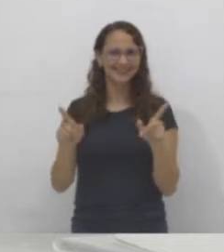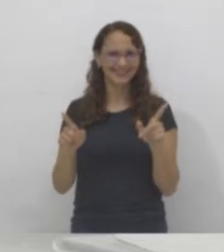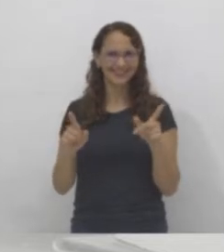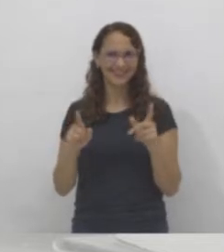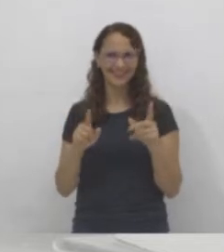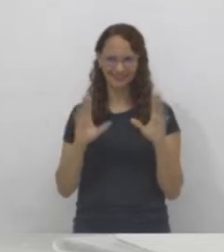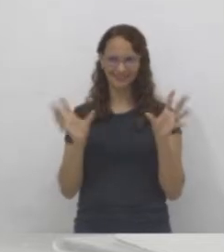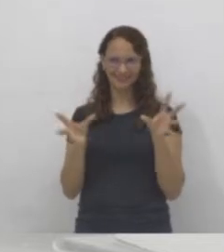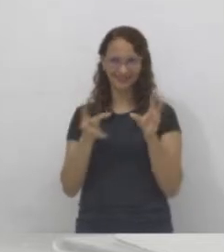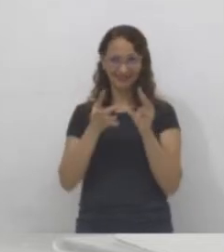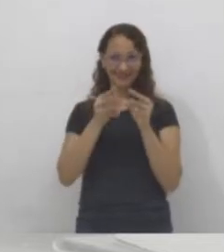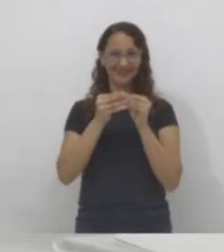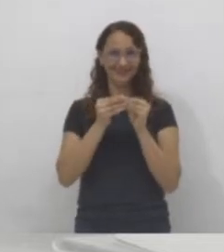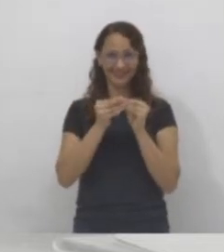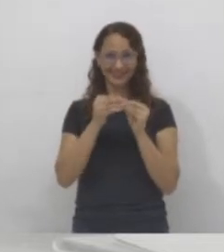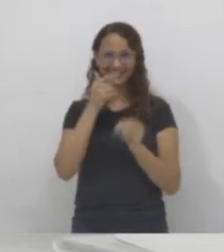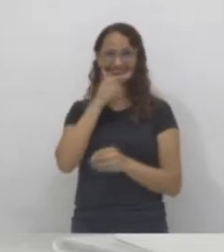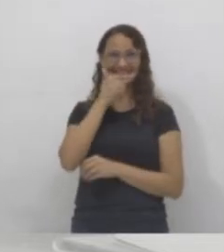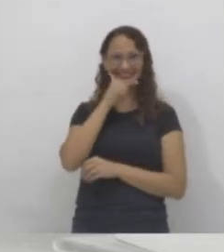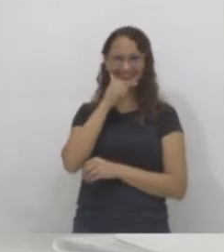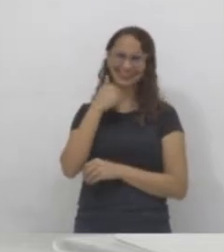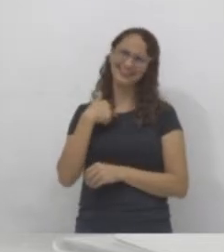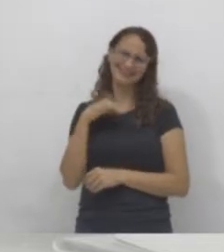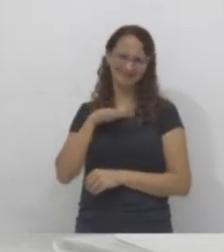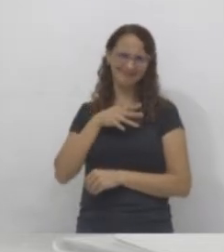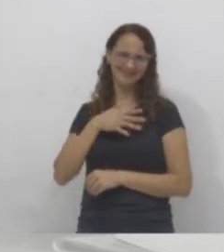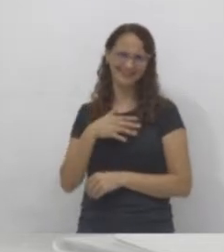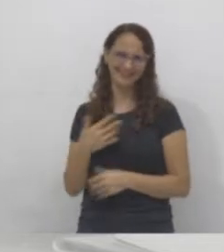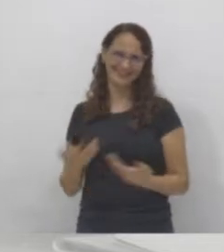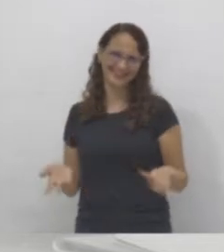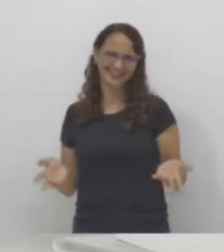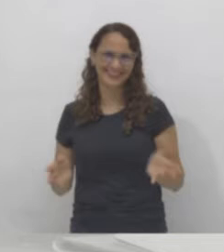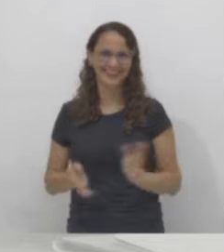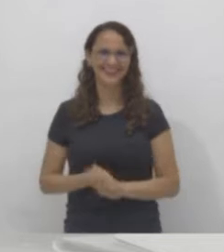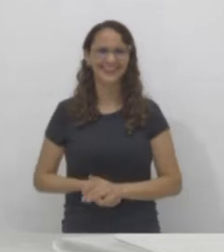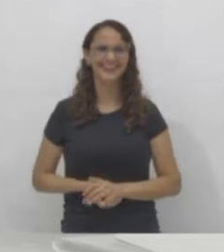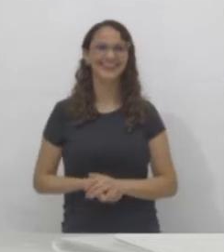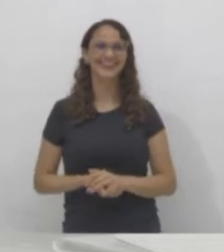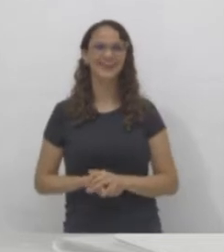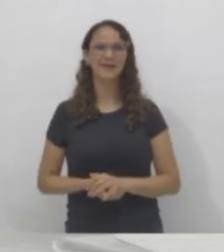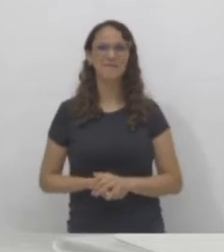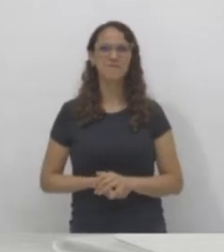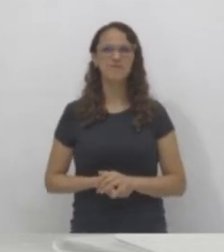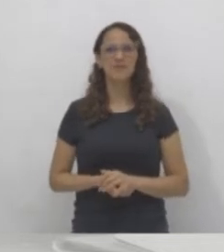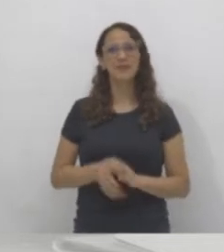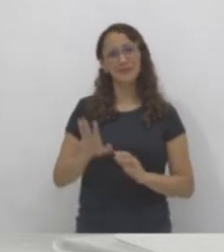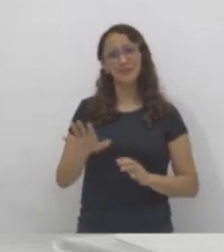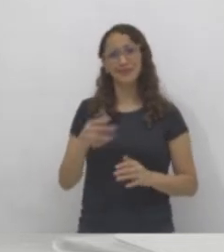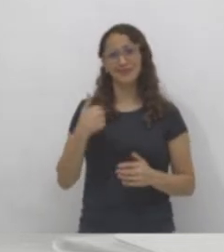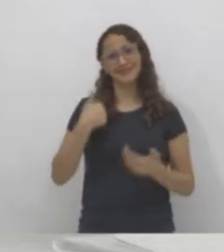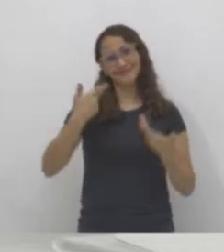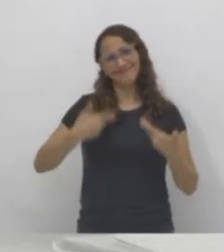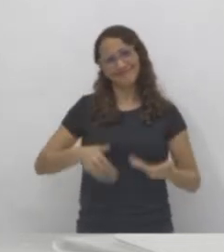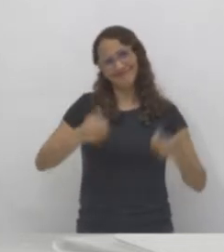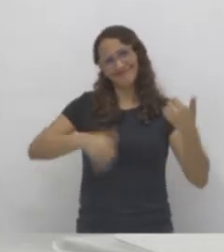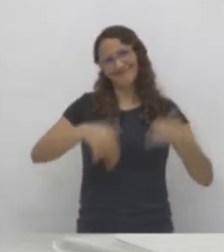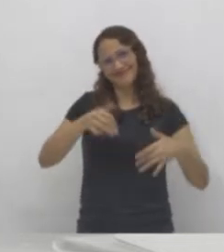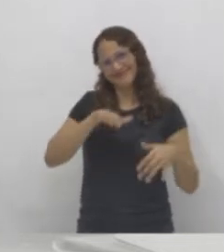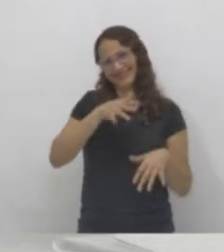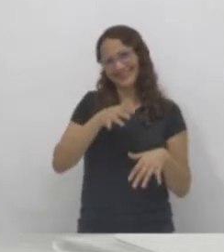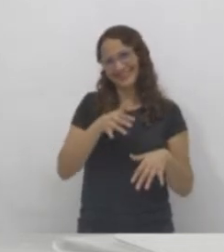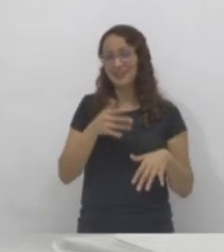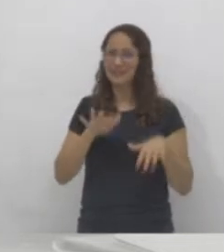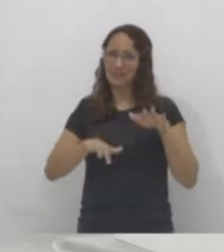linguagem corporal, vocês teriam rido. Mas, como não dá, ficou desse jeito aí que vocês viram. Mas, de repente, alguém